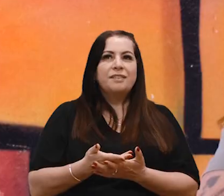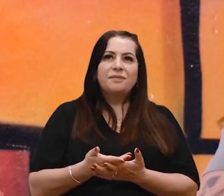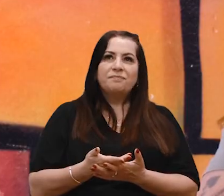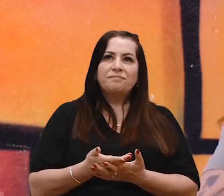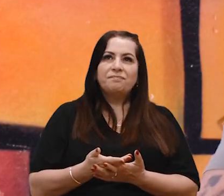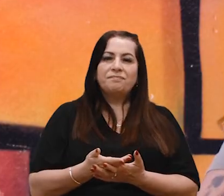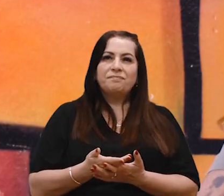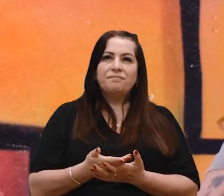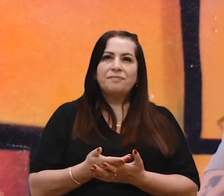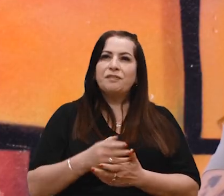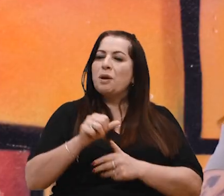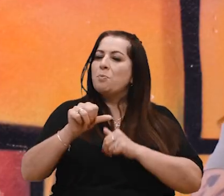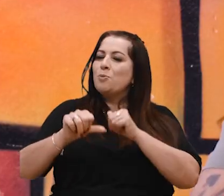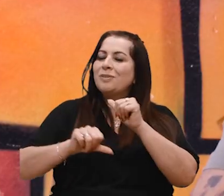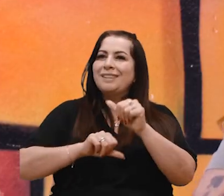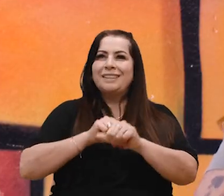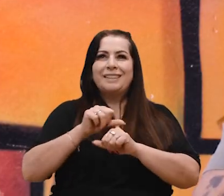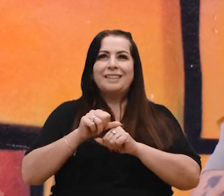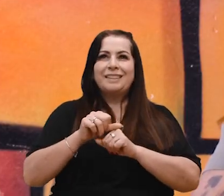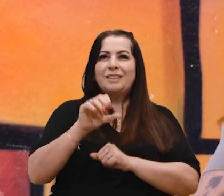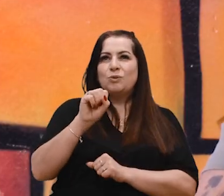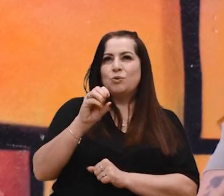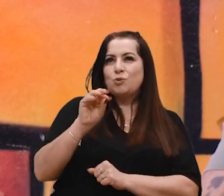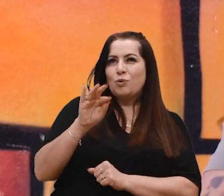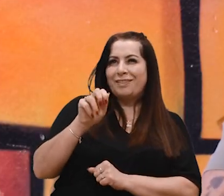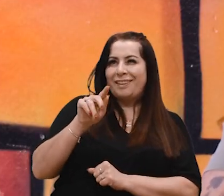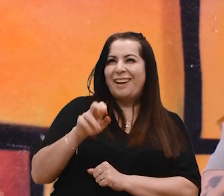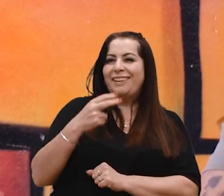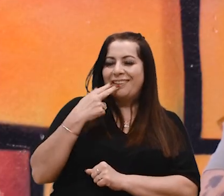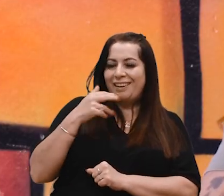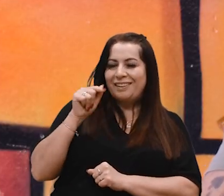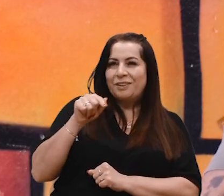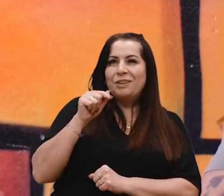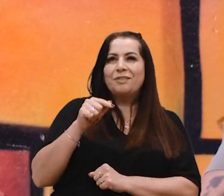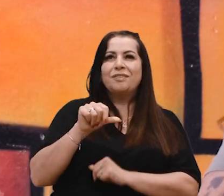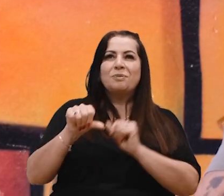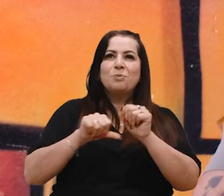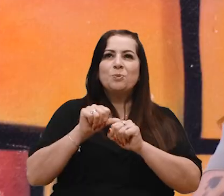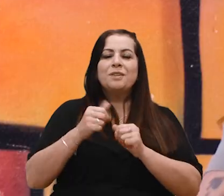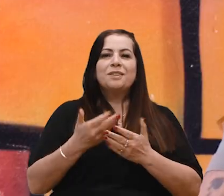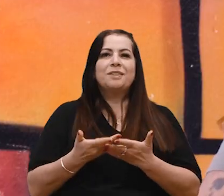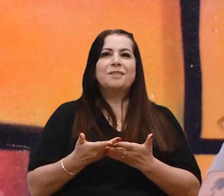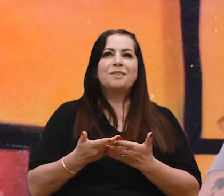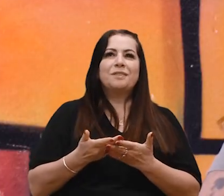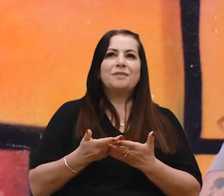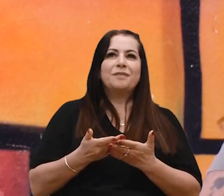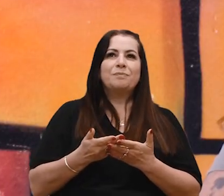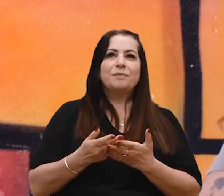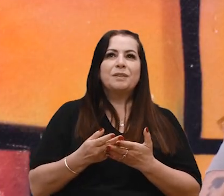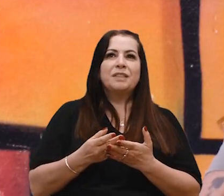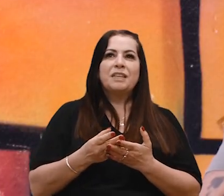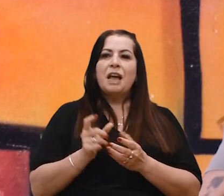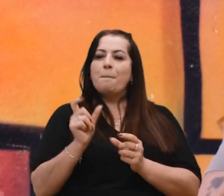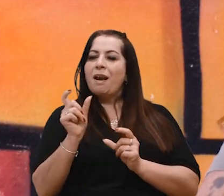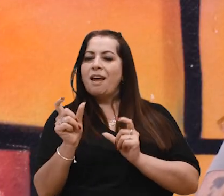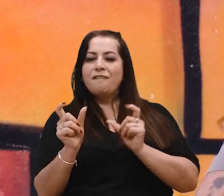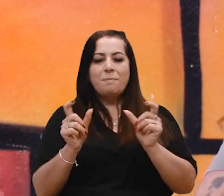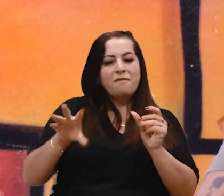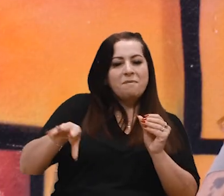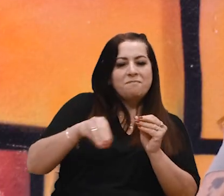gente vai vendo que vai mudando até mesmo o sotaque, vai mudando até mesmo